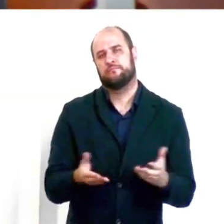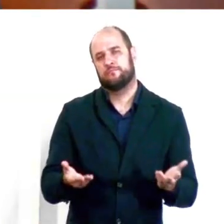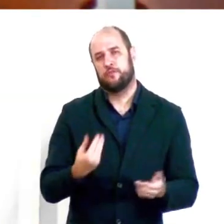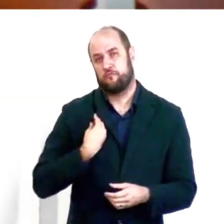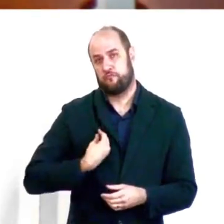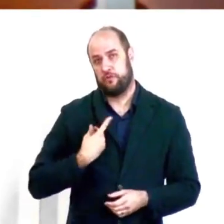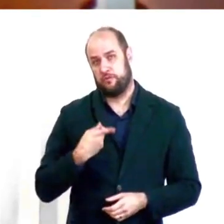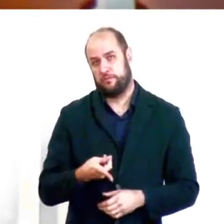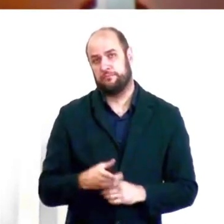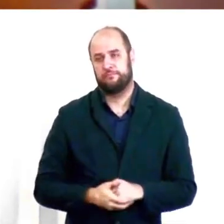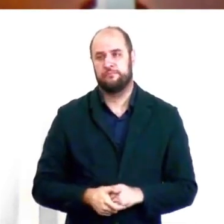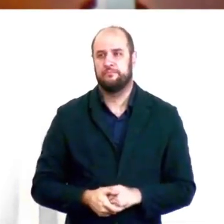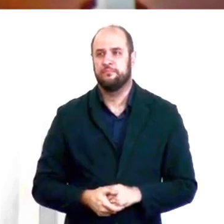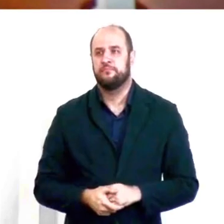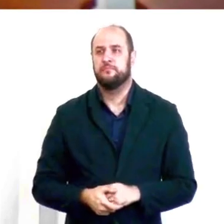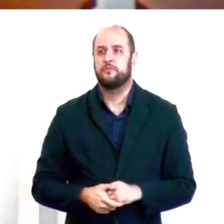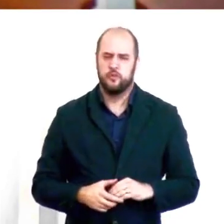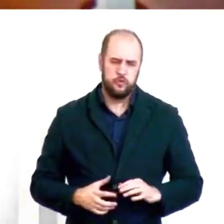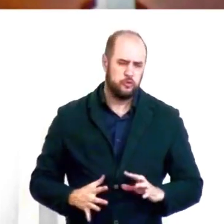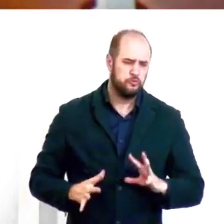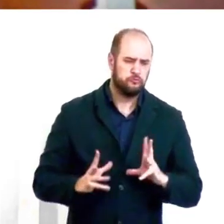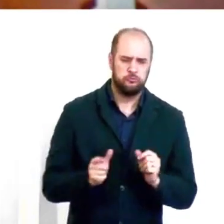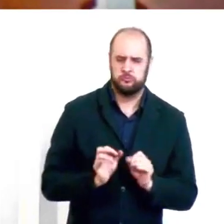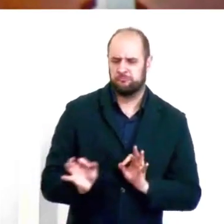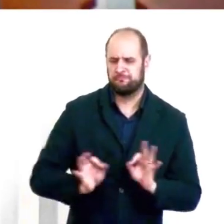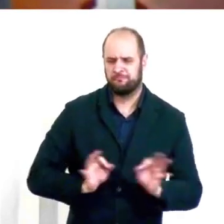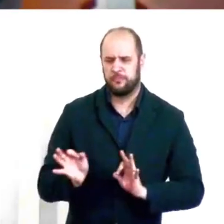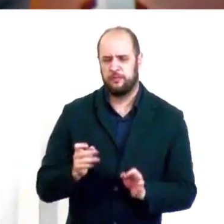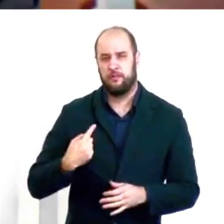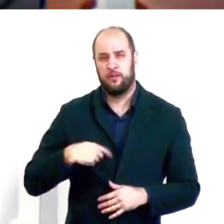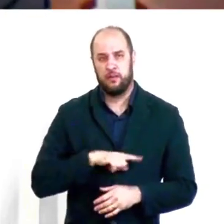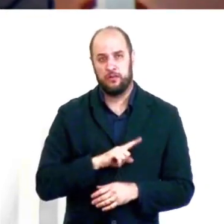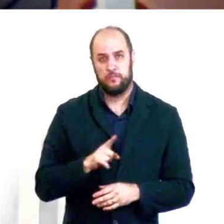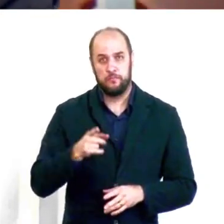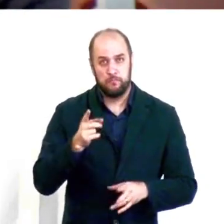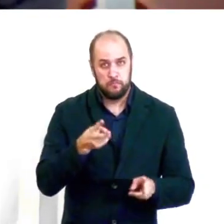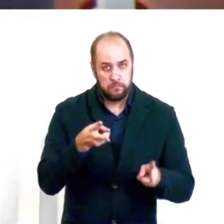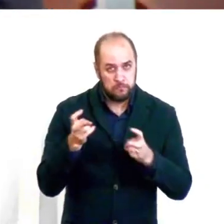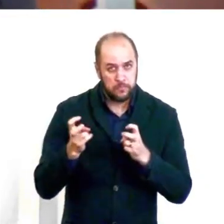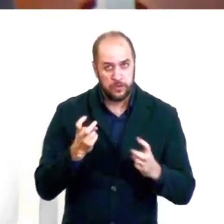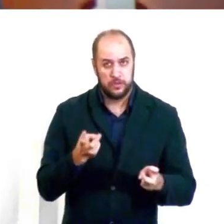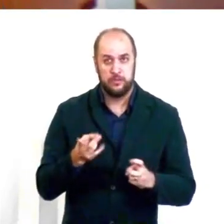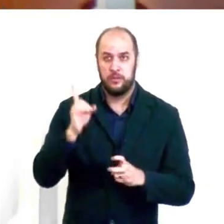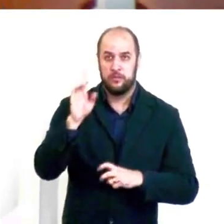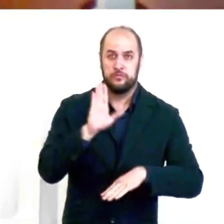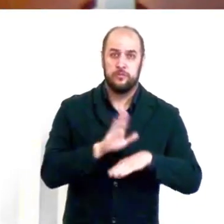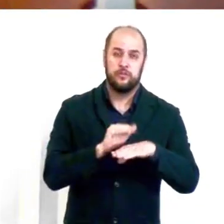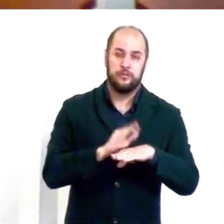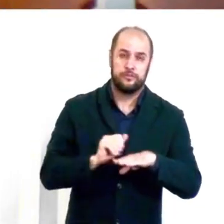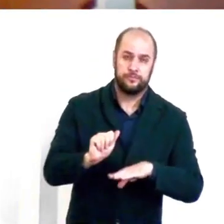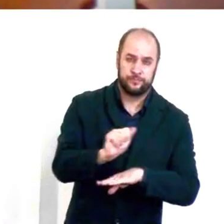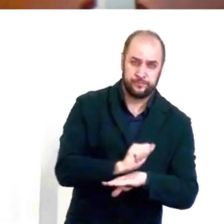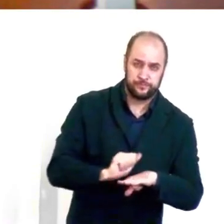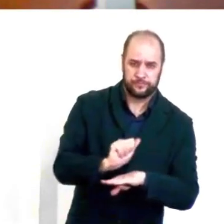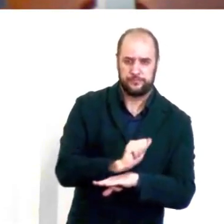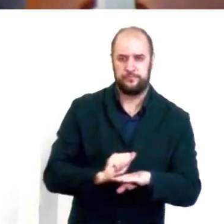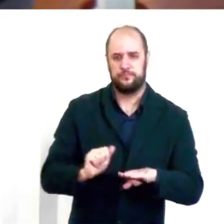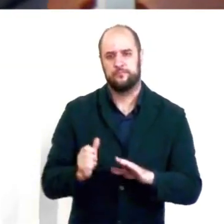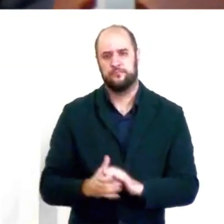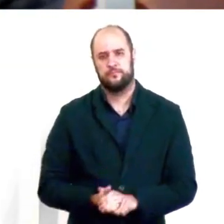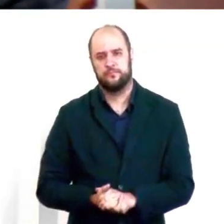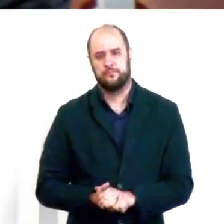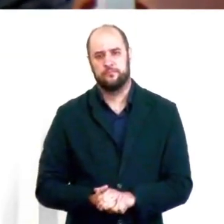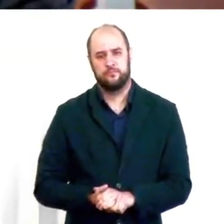região. E tudo isso nos prepara para o cenário do chamado de Abrão. E é sobre isso que nós vamos